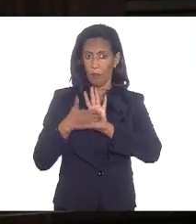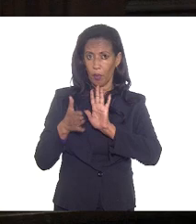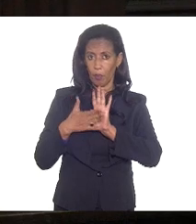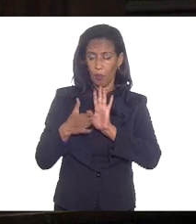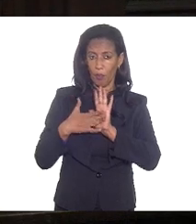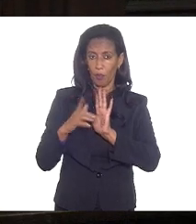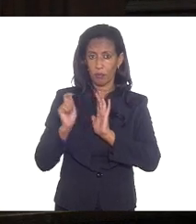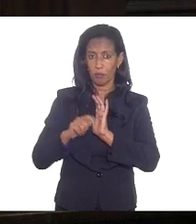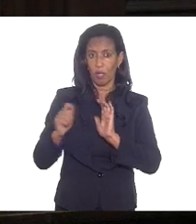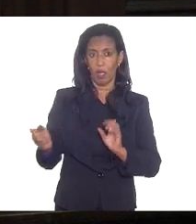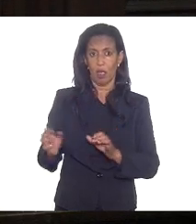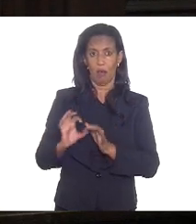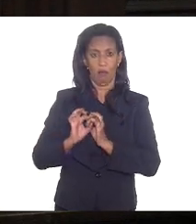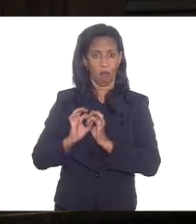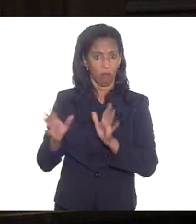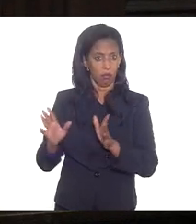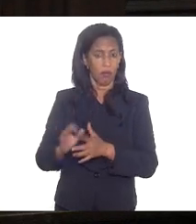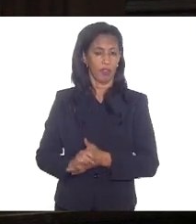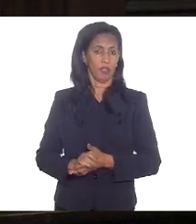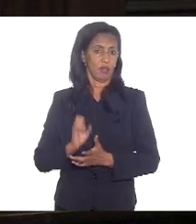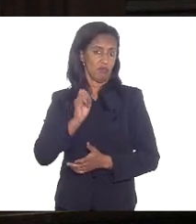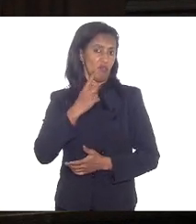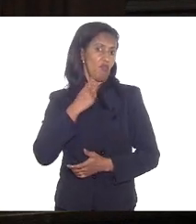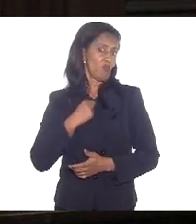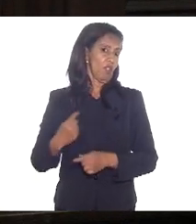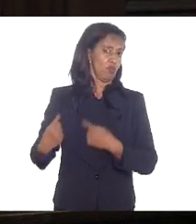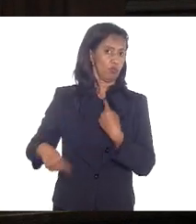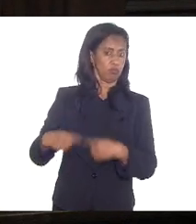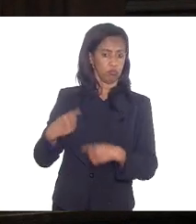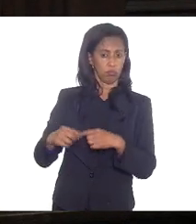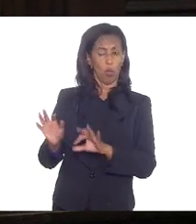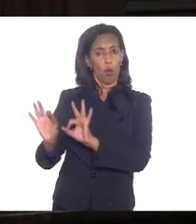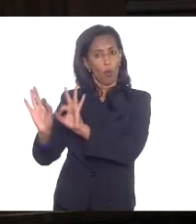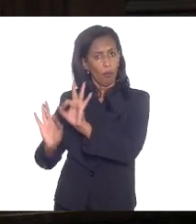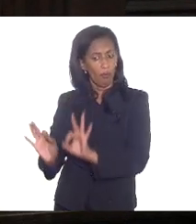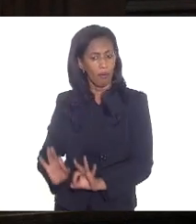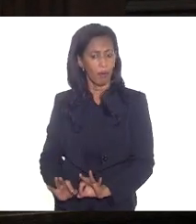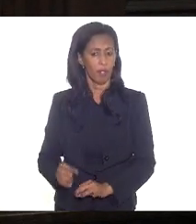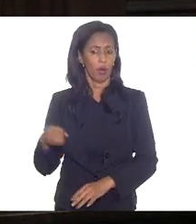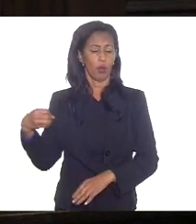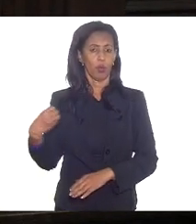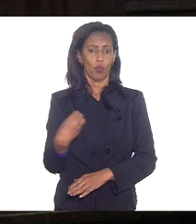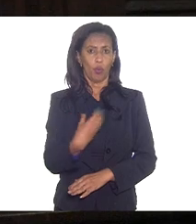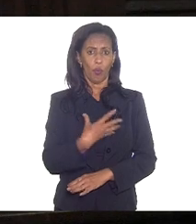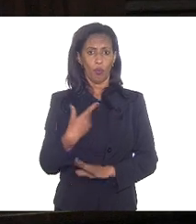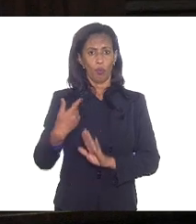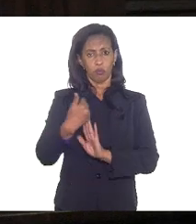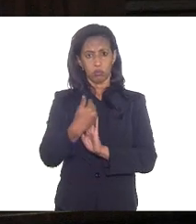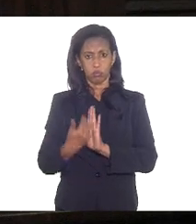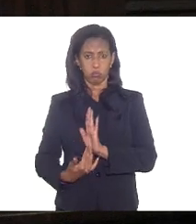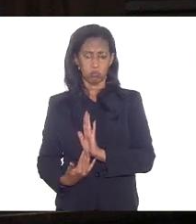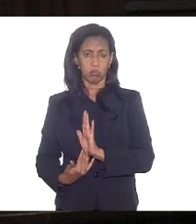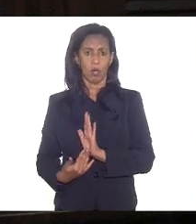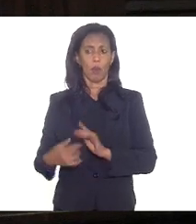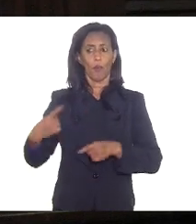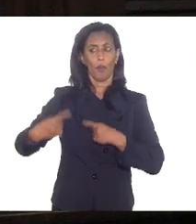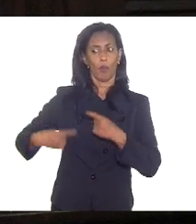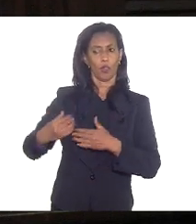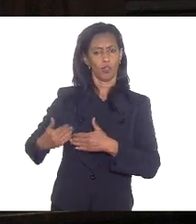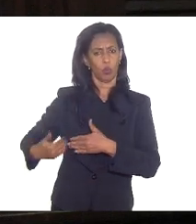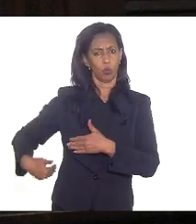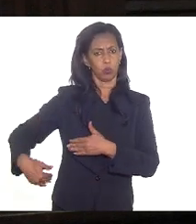pode permitir, se houver vontade política, organizar no longo prazo, com políticas duradouras,